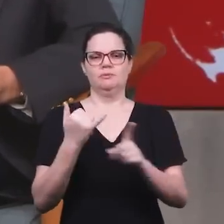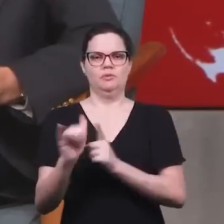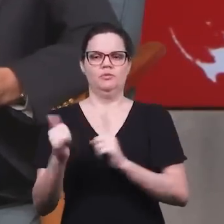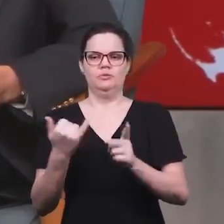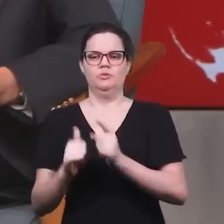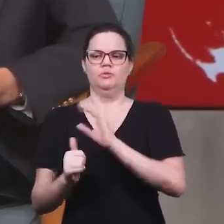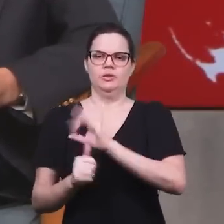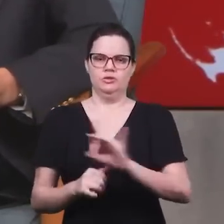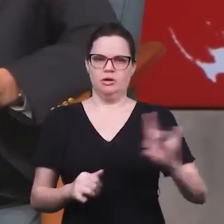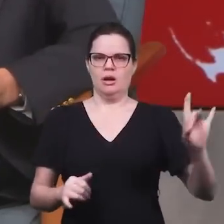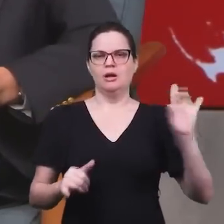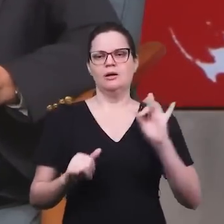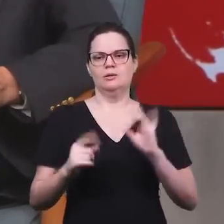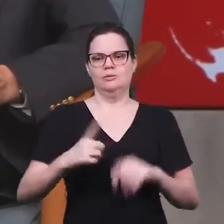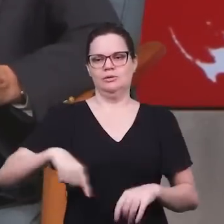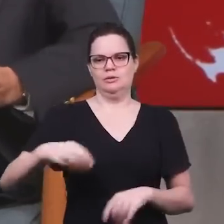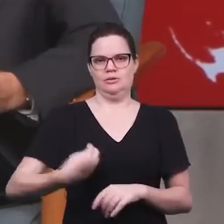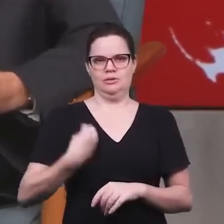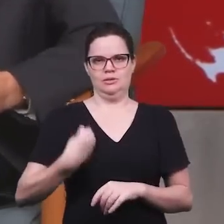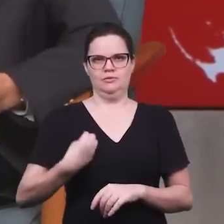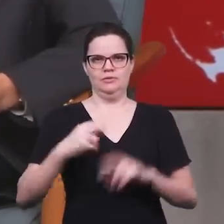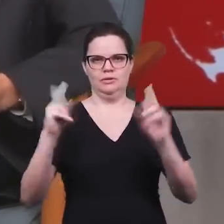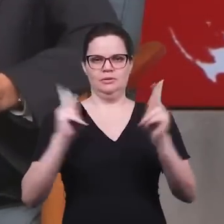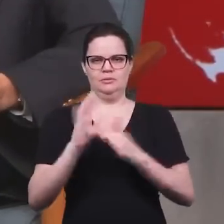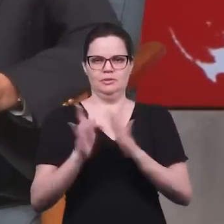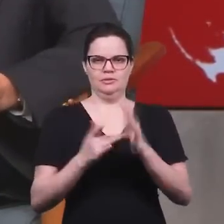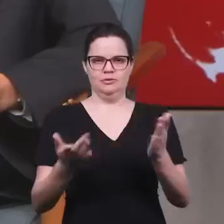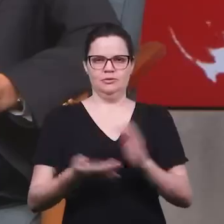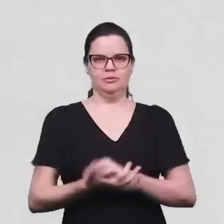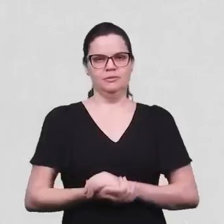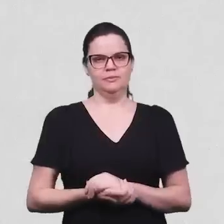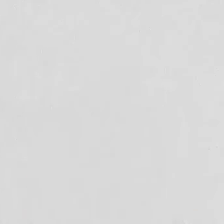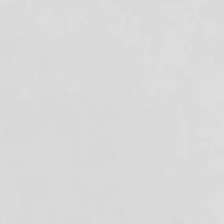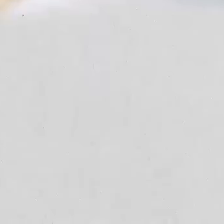profeticamente na vida da igreja. A paz do Senhor a todos.